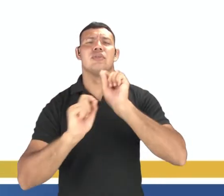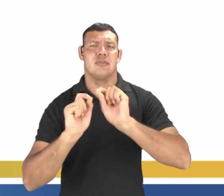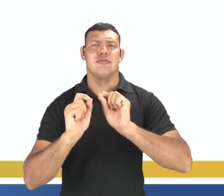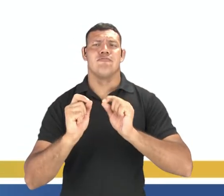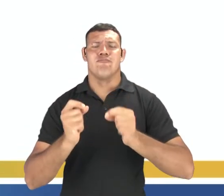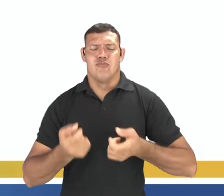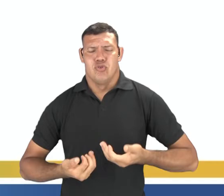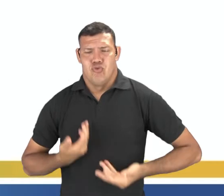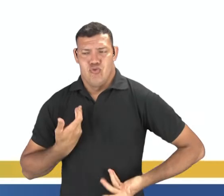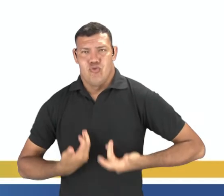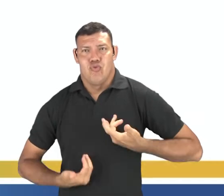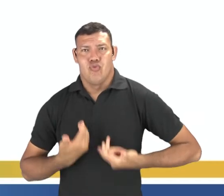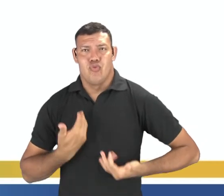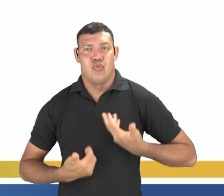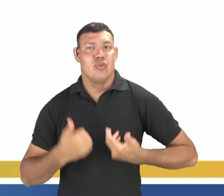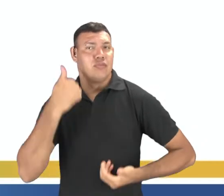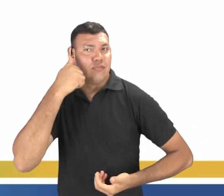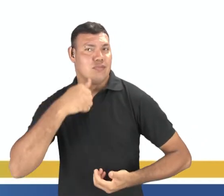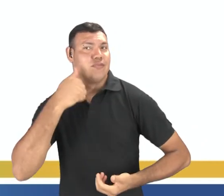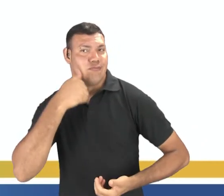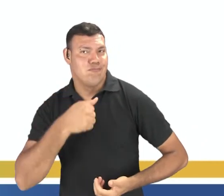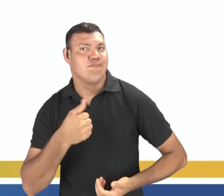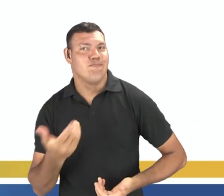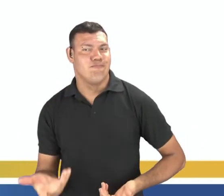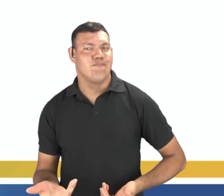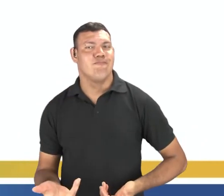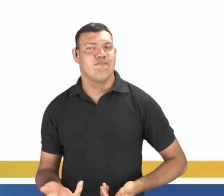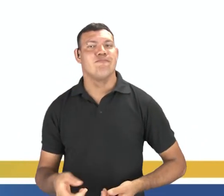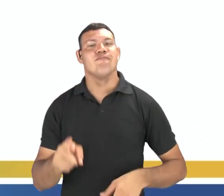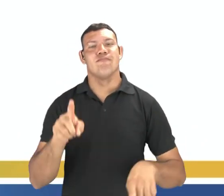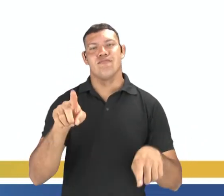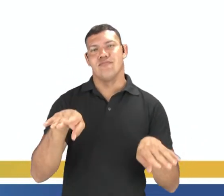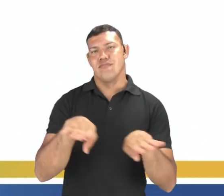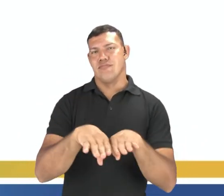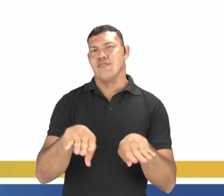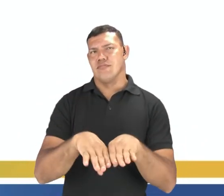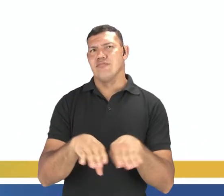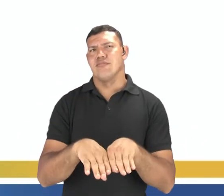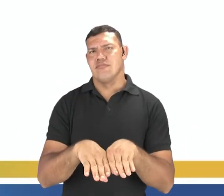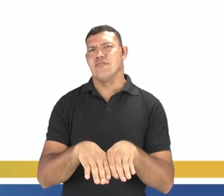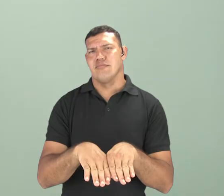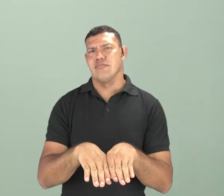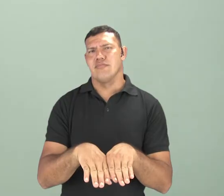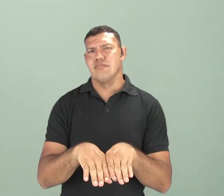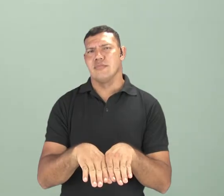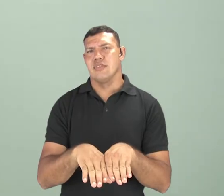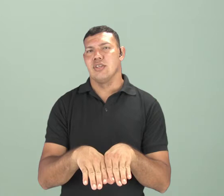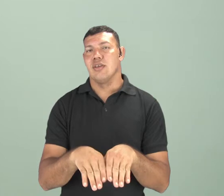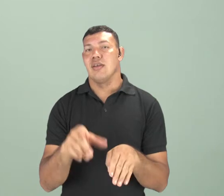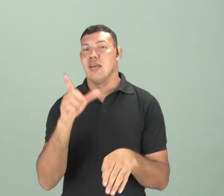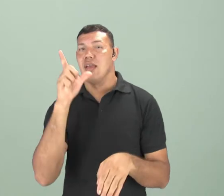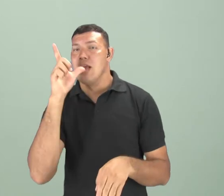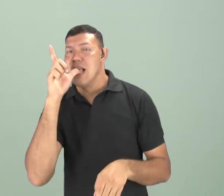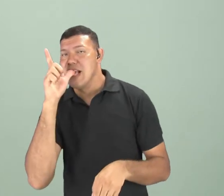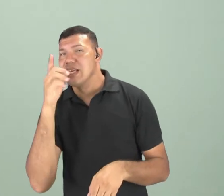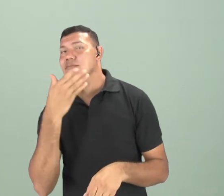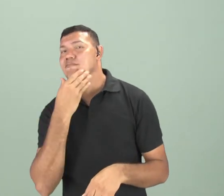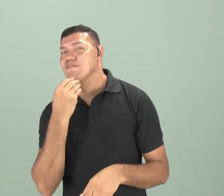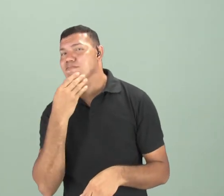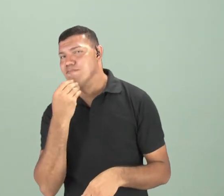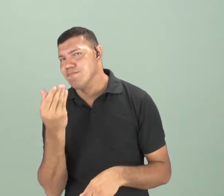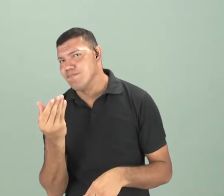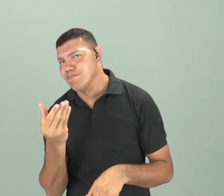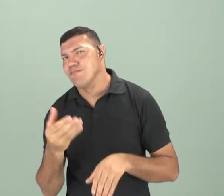excitação sexual feminina e pode ser considerada com o pênis do menino, né? Porque é um órgão que também